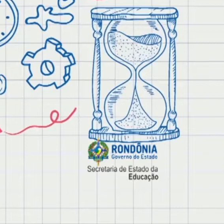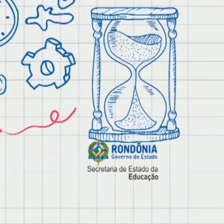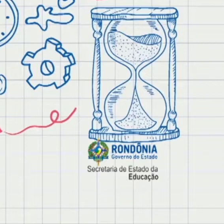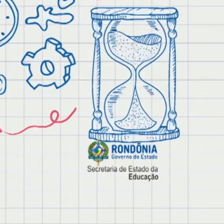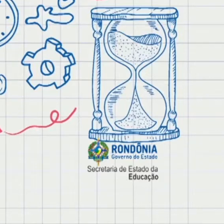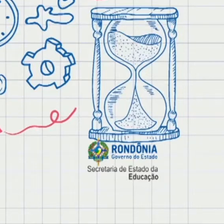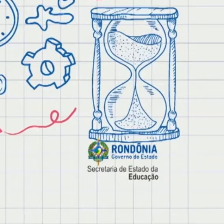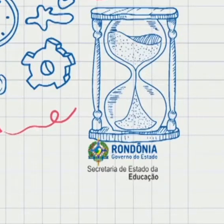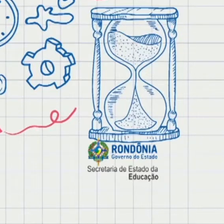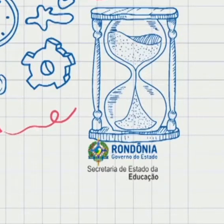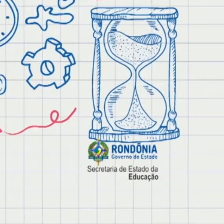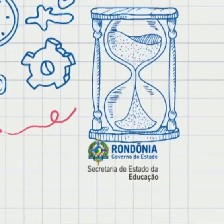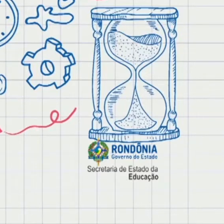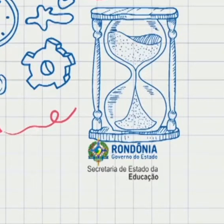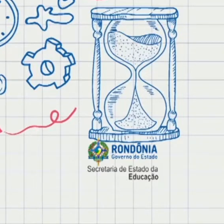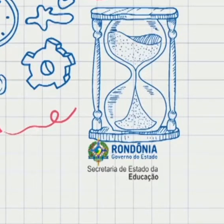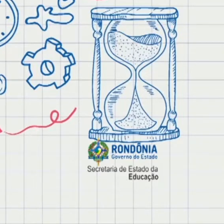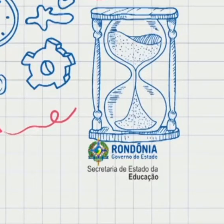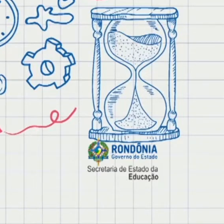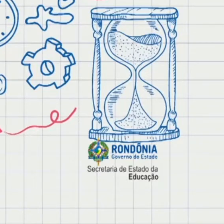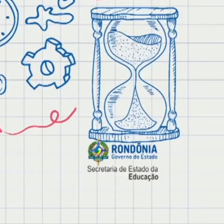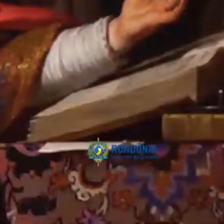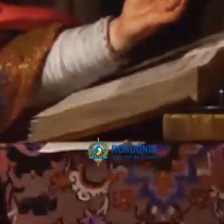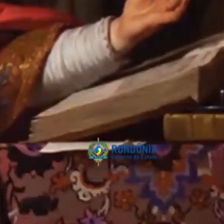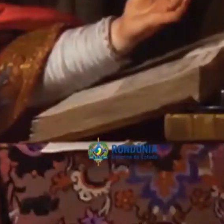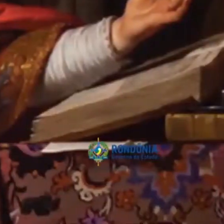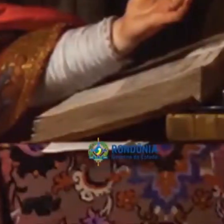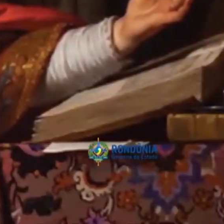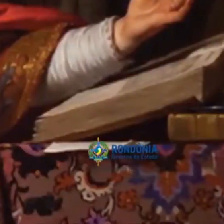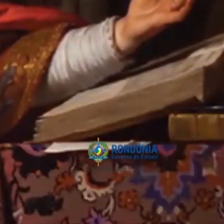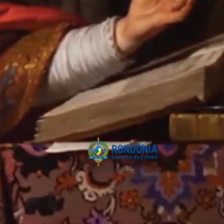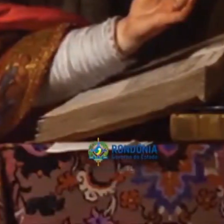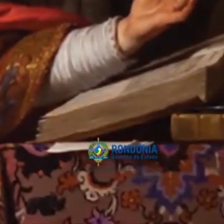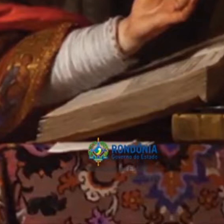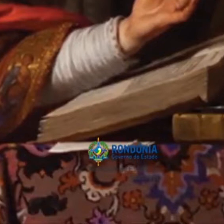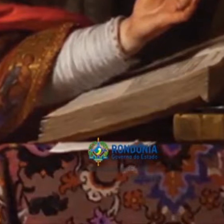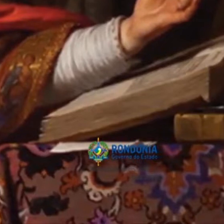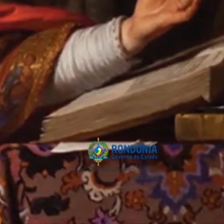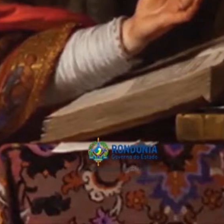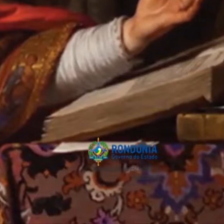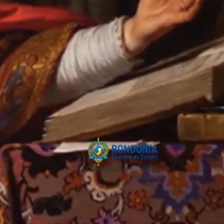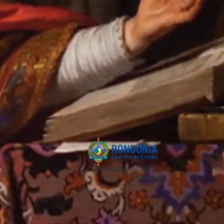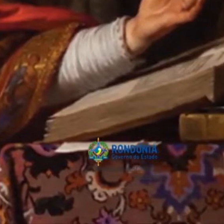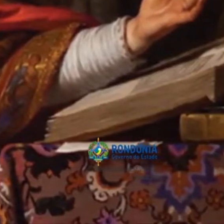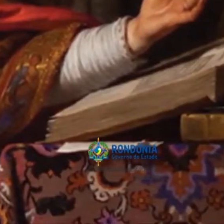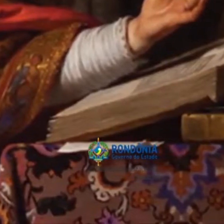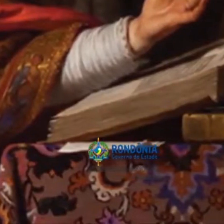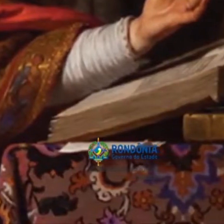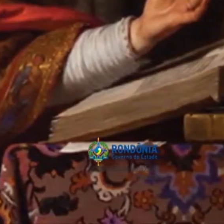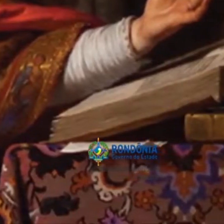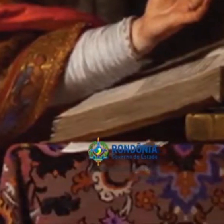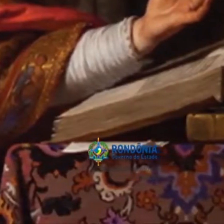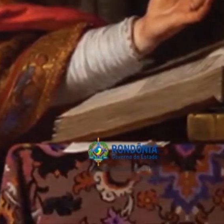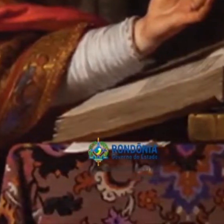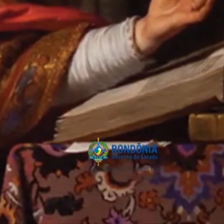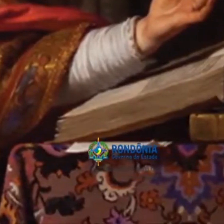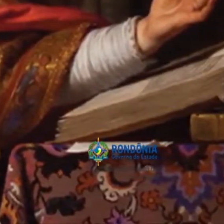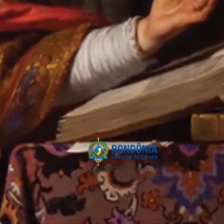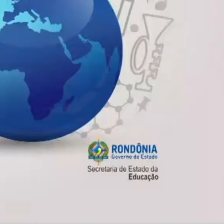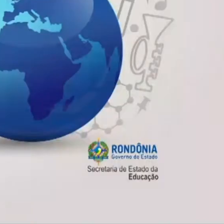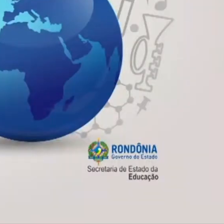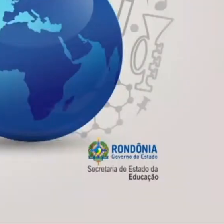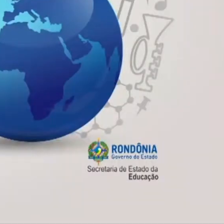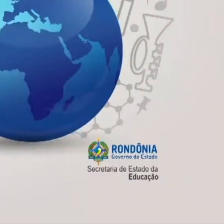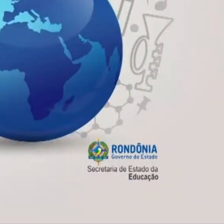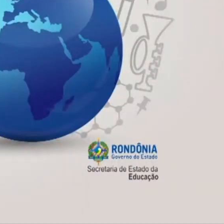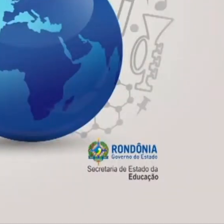não deveria ficar subordinada à razão. Porém, Santo Agostinho não seguiu esse caminho. Ele buscou a razão para